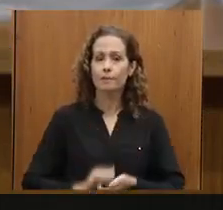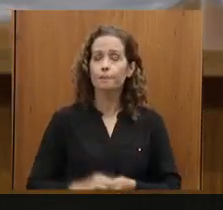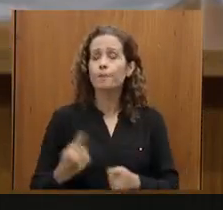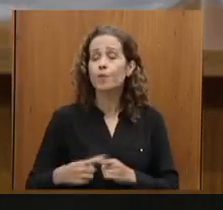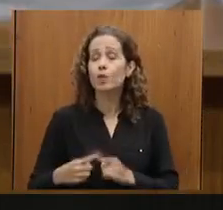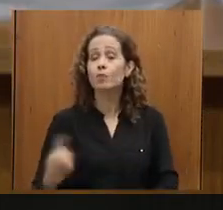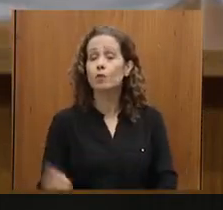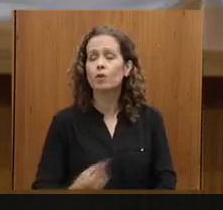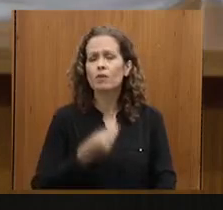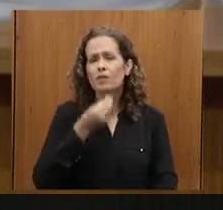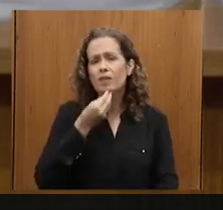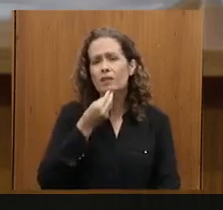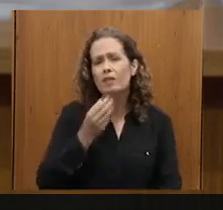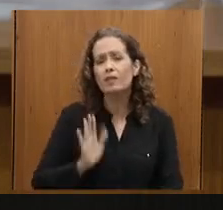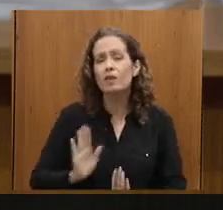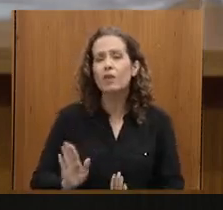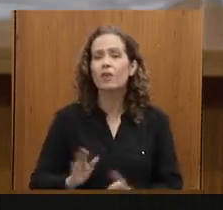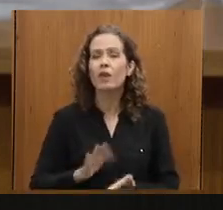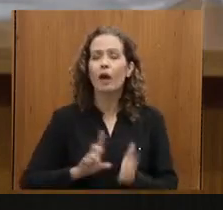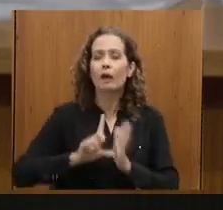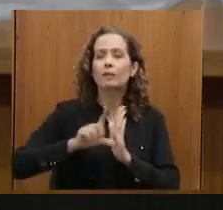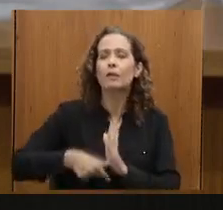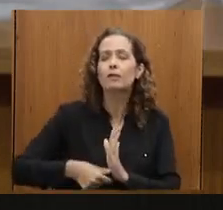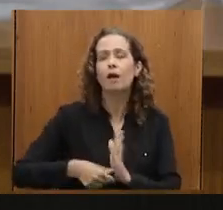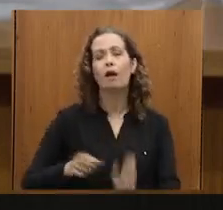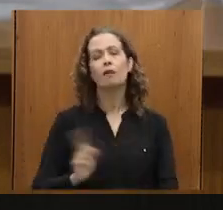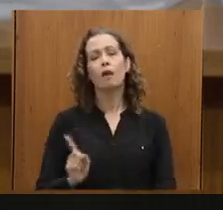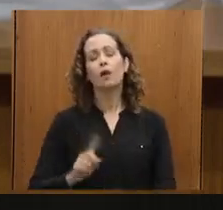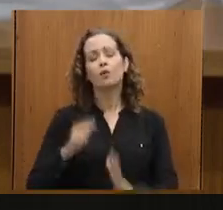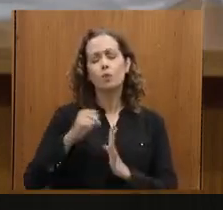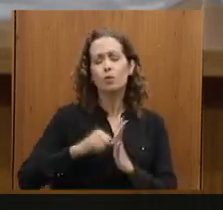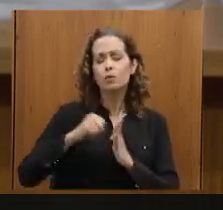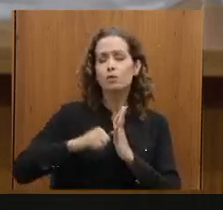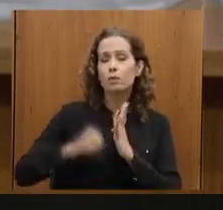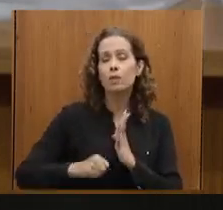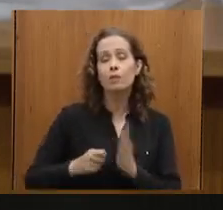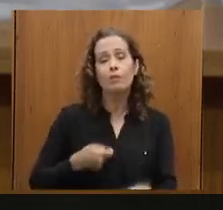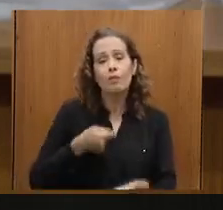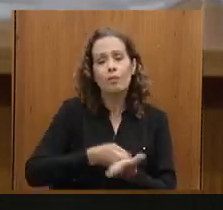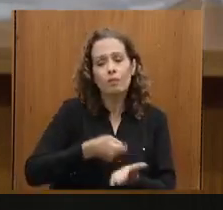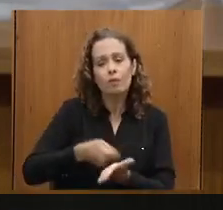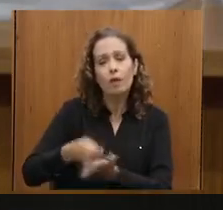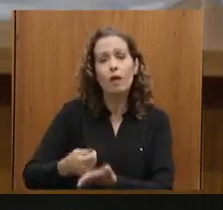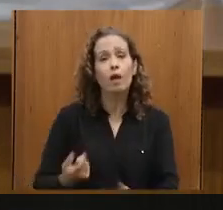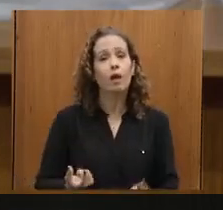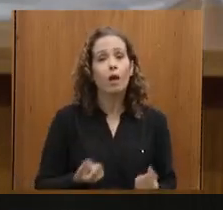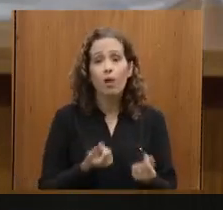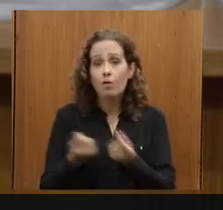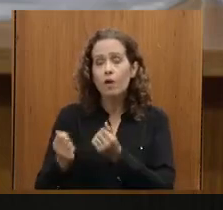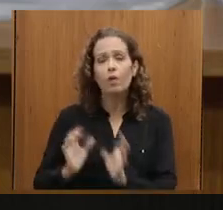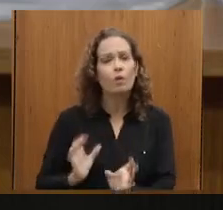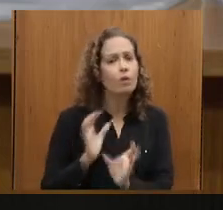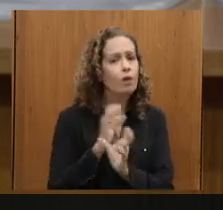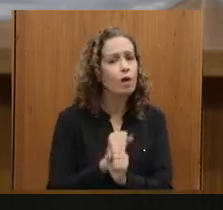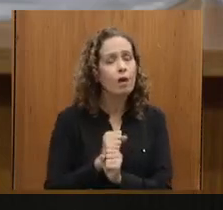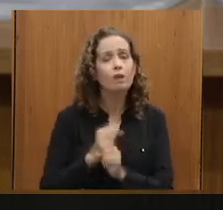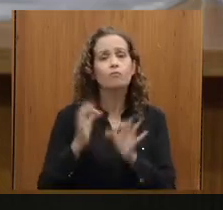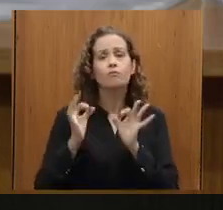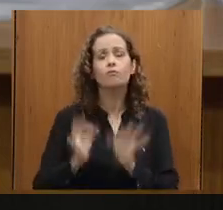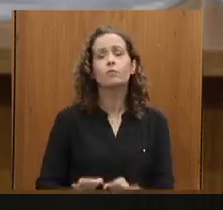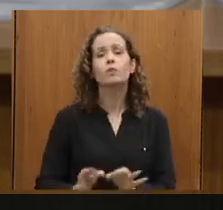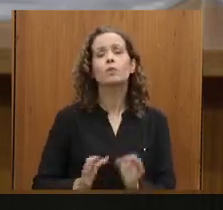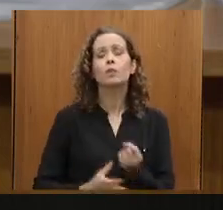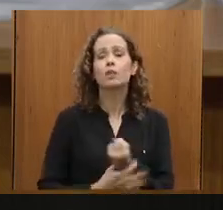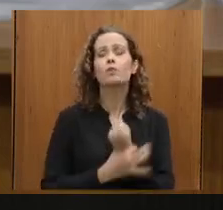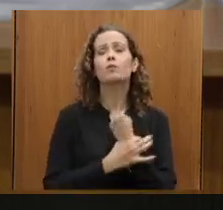nosso desejo não é de retardar pagamentos. A gente vai, em todos os meses, liberar a totalidade dos valores, e esses valores estão plenamente assegurados